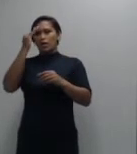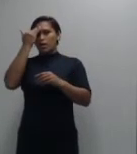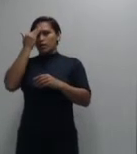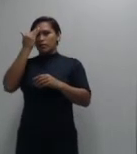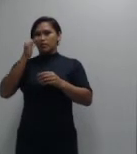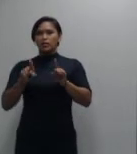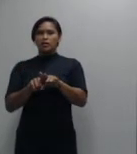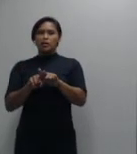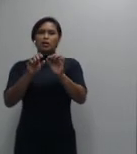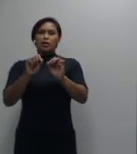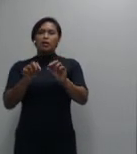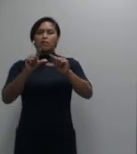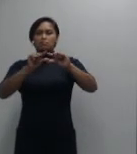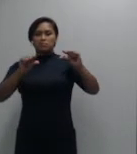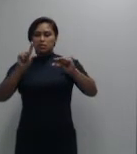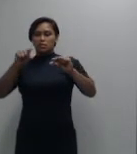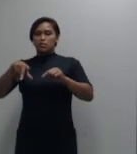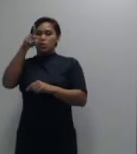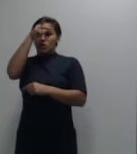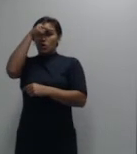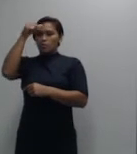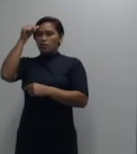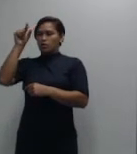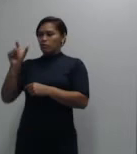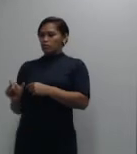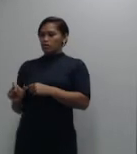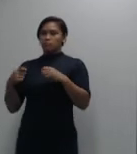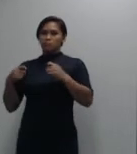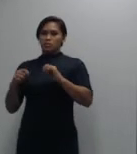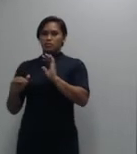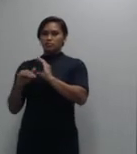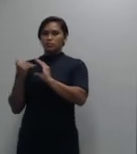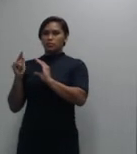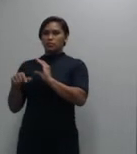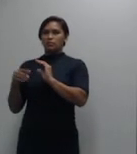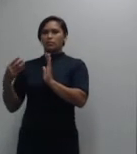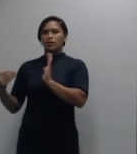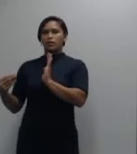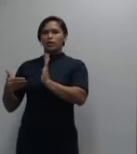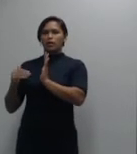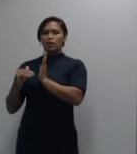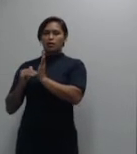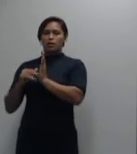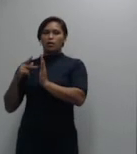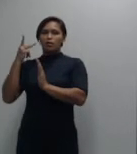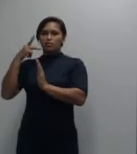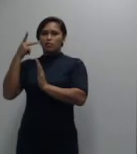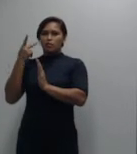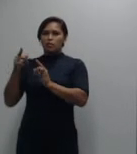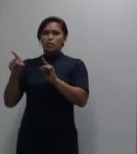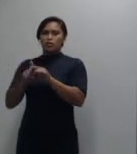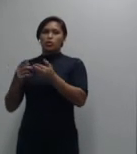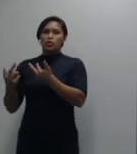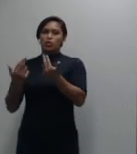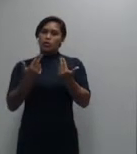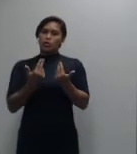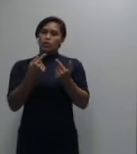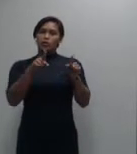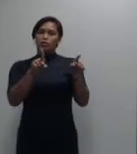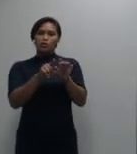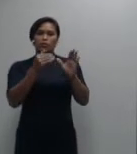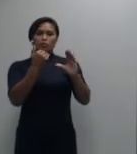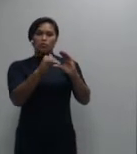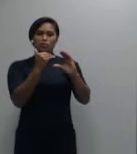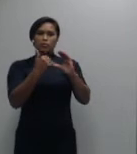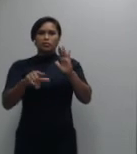a mensagem do prefeito deve receber a Câmara dos Vereadores o mesmo encaminhamento do